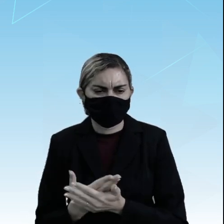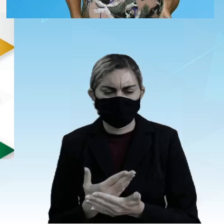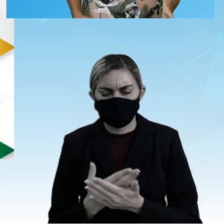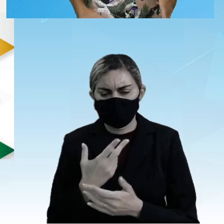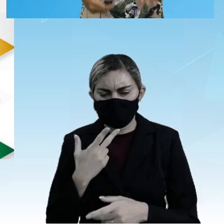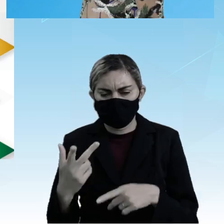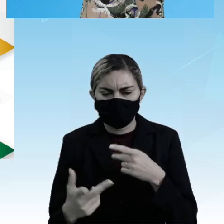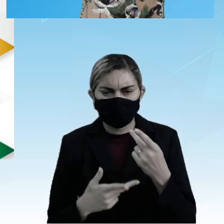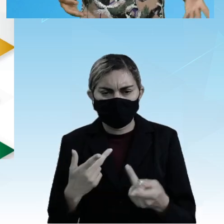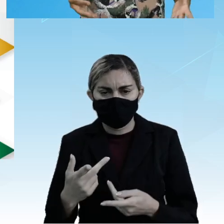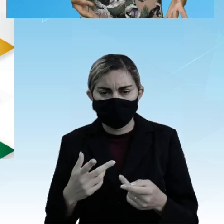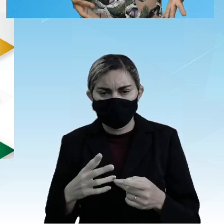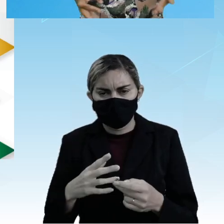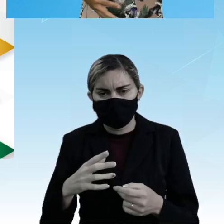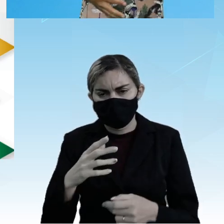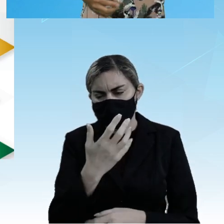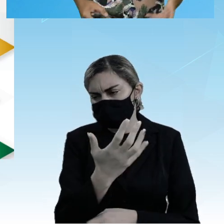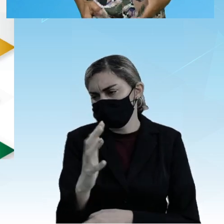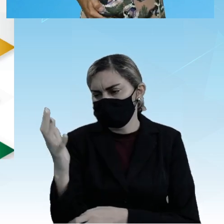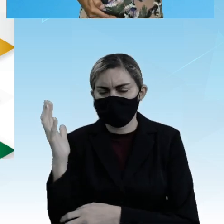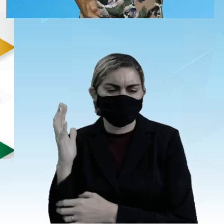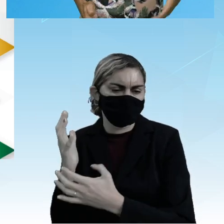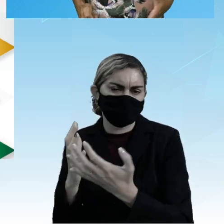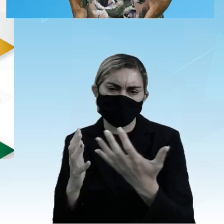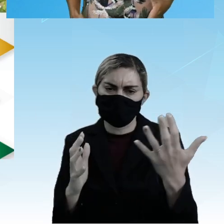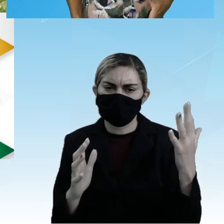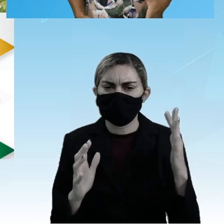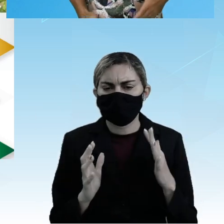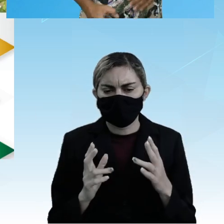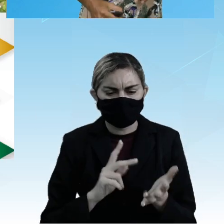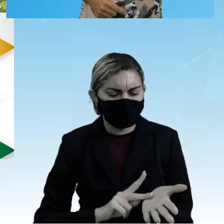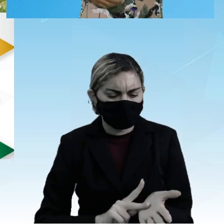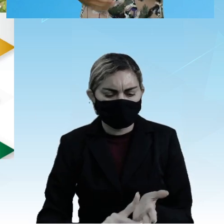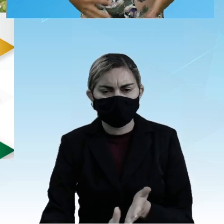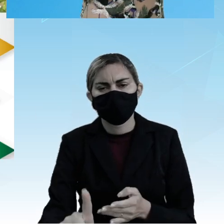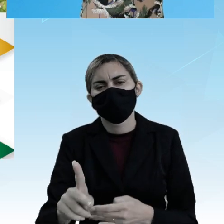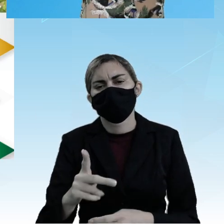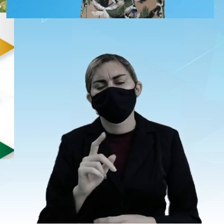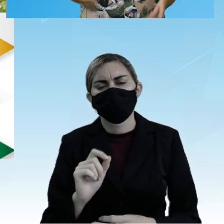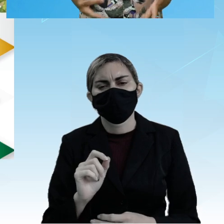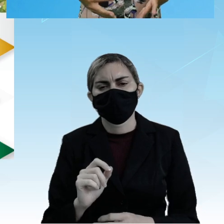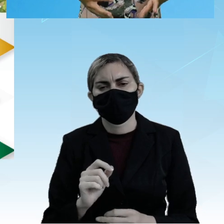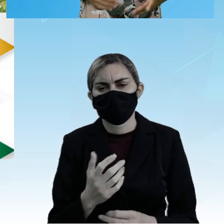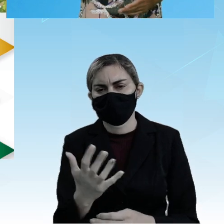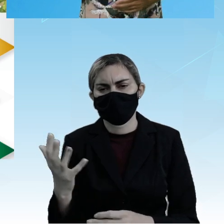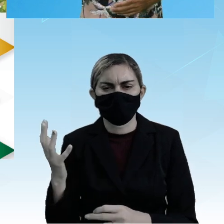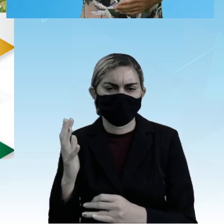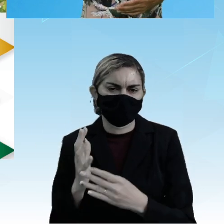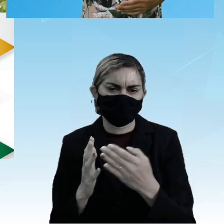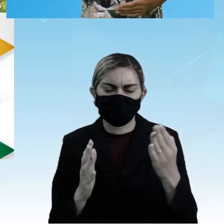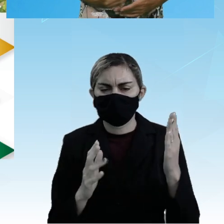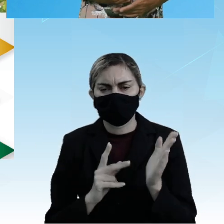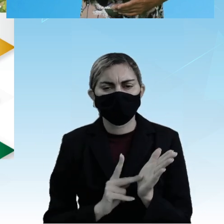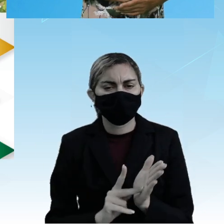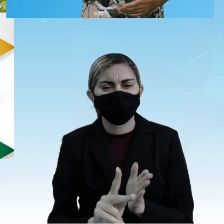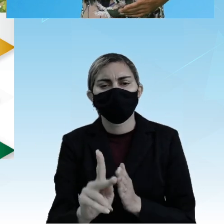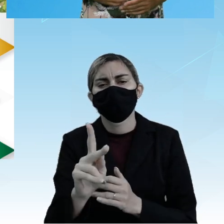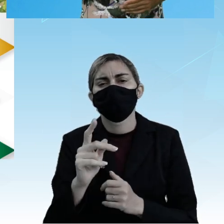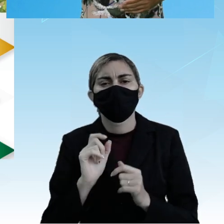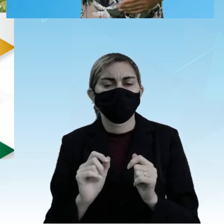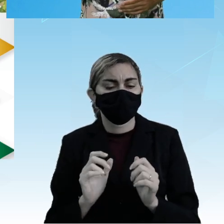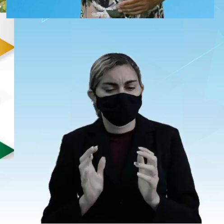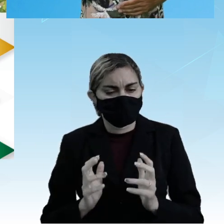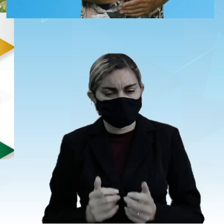falou ali no caso das plantas, né, que era considerada como plantas puras. E o que são plantas puras? As plantas puras, elas